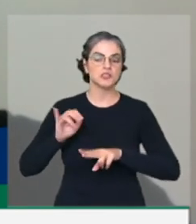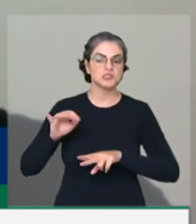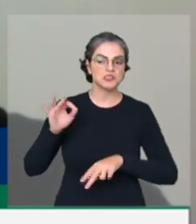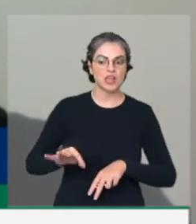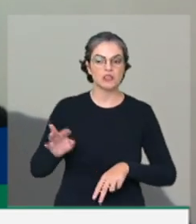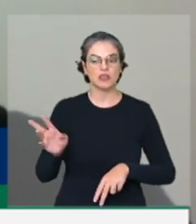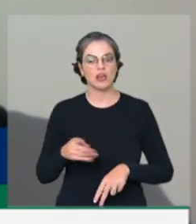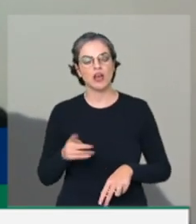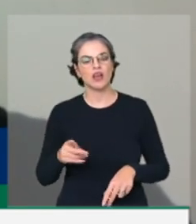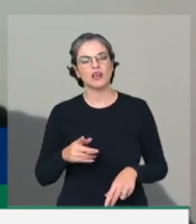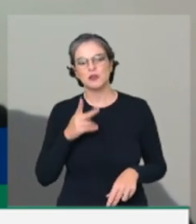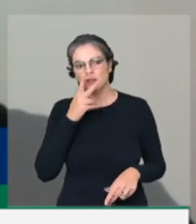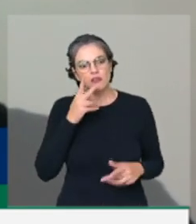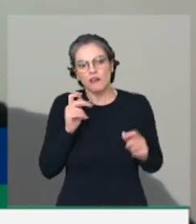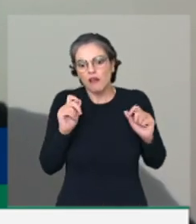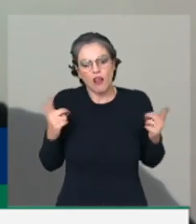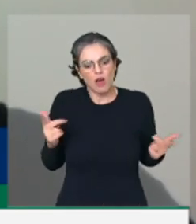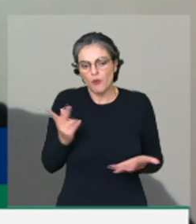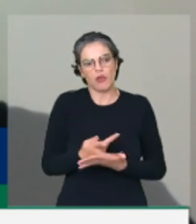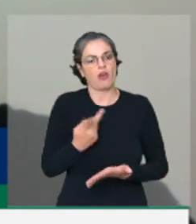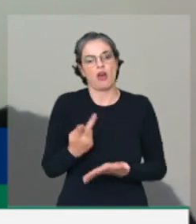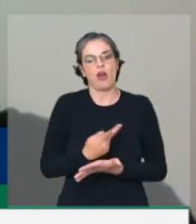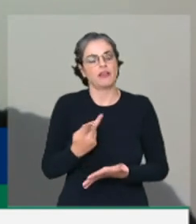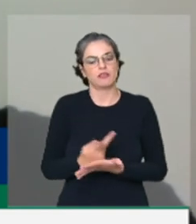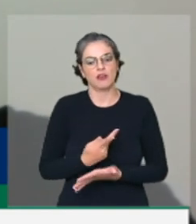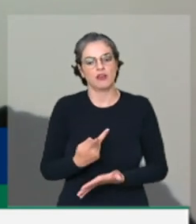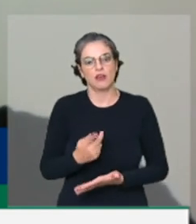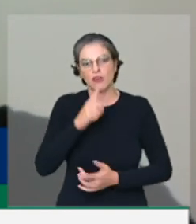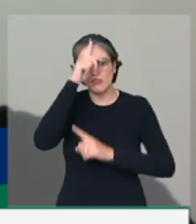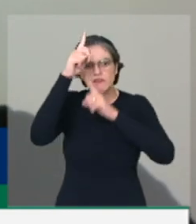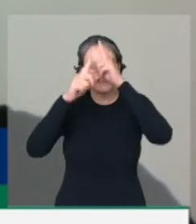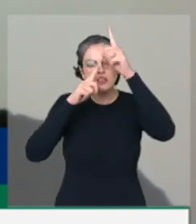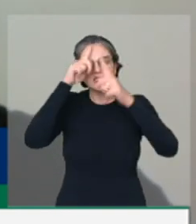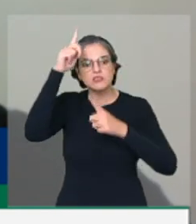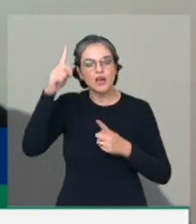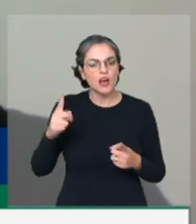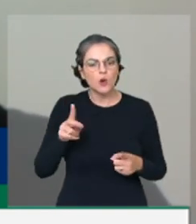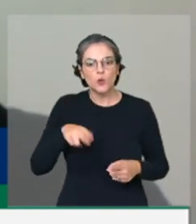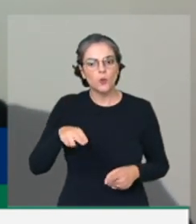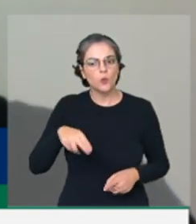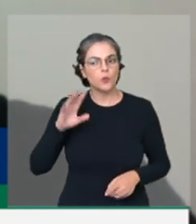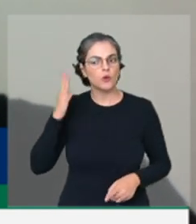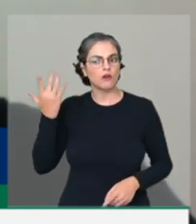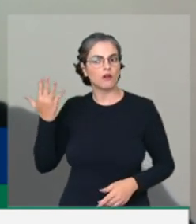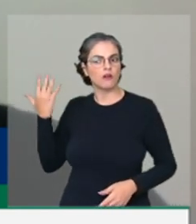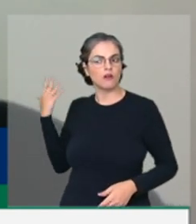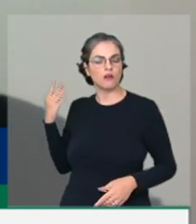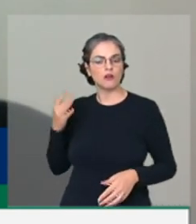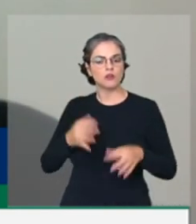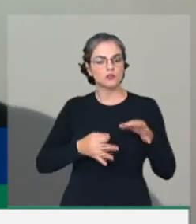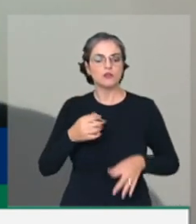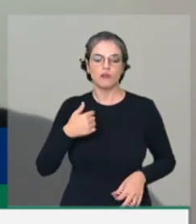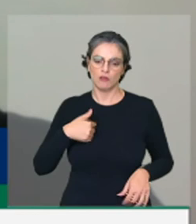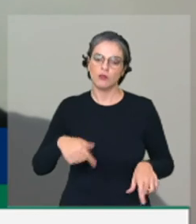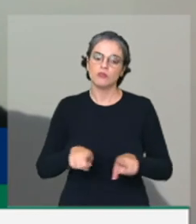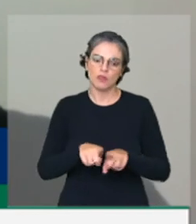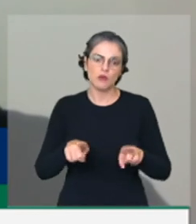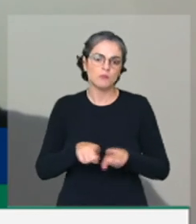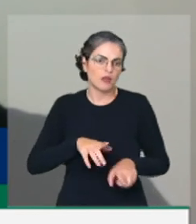claramente eivada de erros, até de invenções jurídicas. É uma parte que eu entendo, pois sou também jurista.